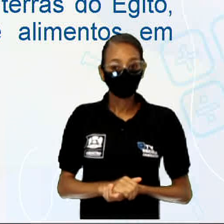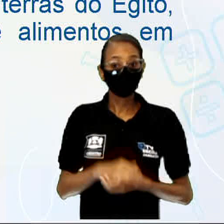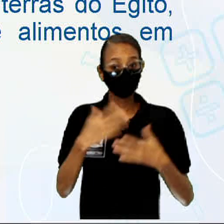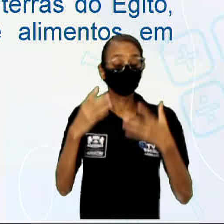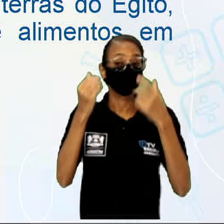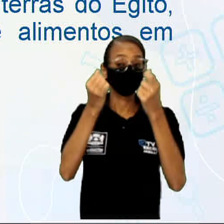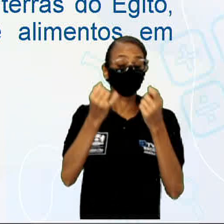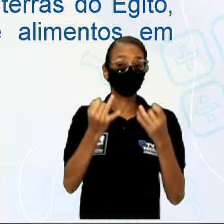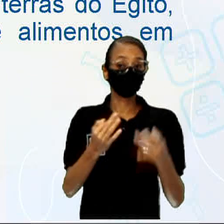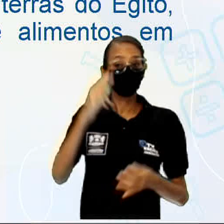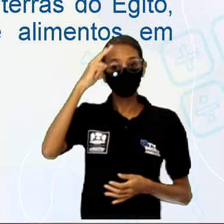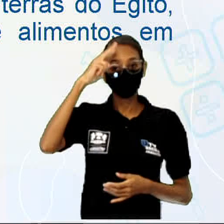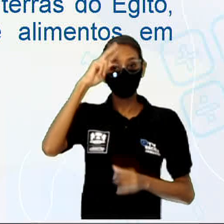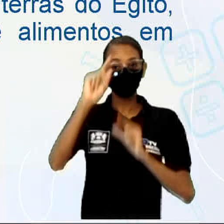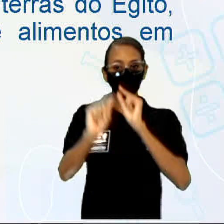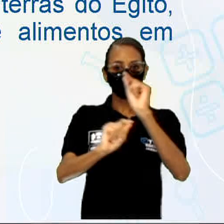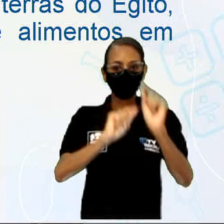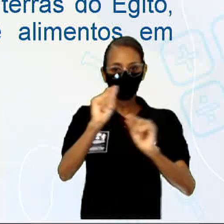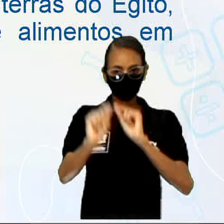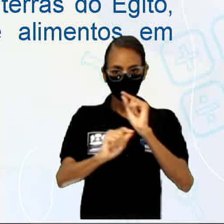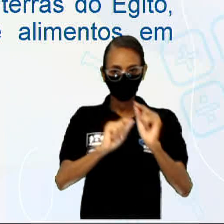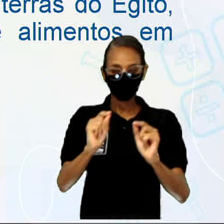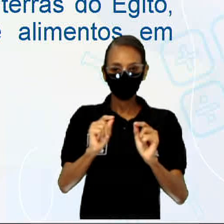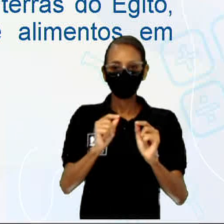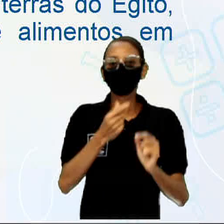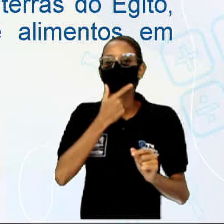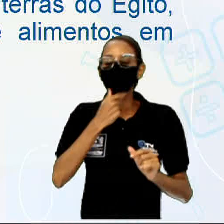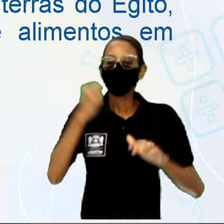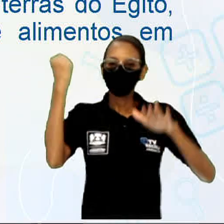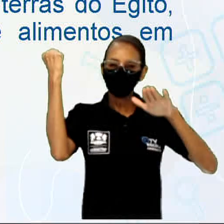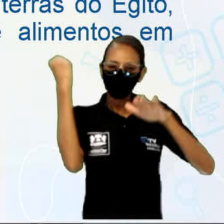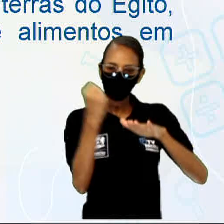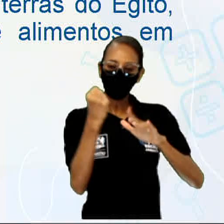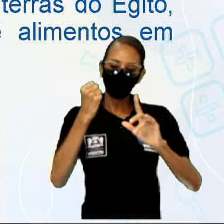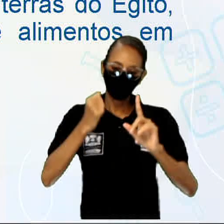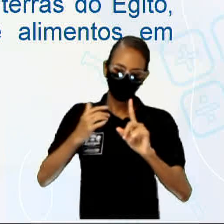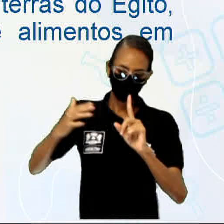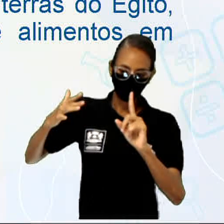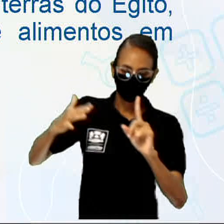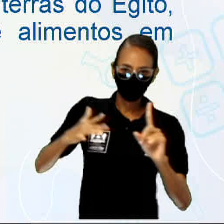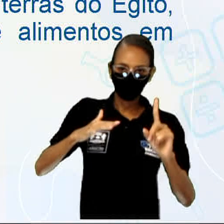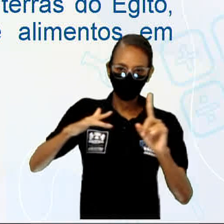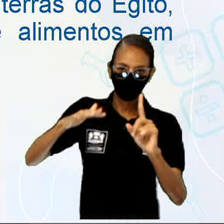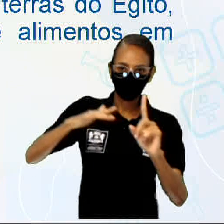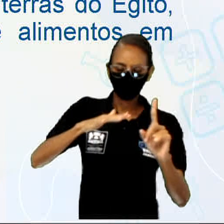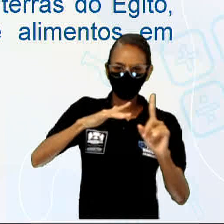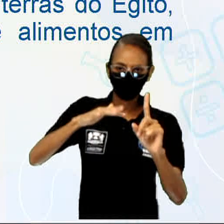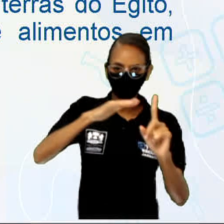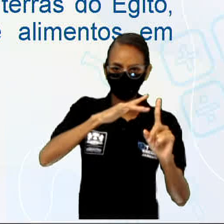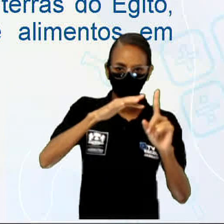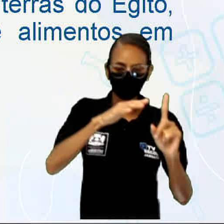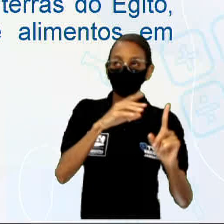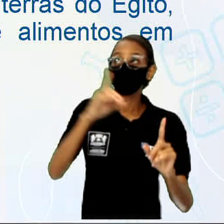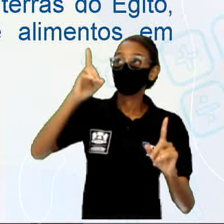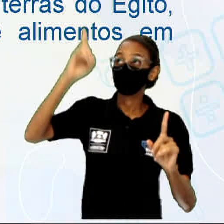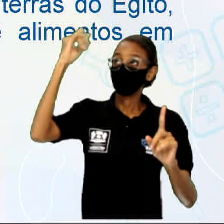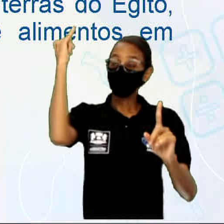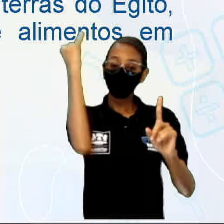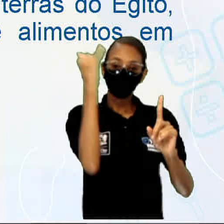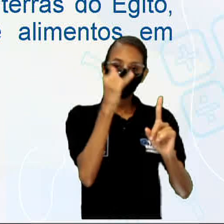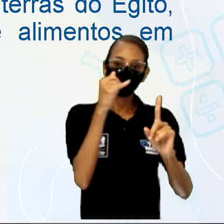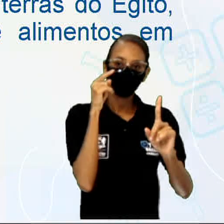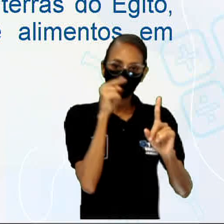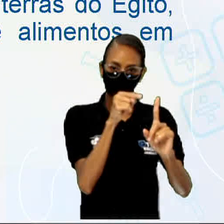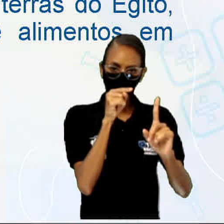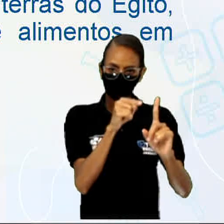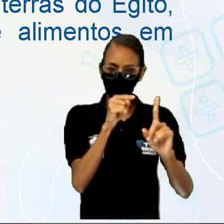reza a história que guiados pelo patriarca Abraão, que teria recebido ali uma profecia de Deus, o povo hebreu